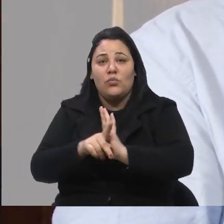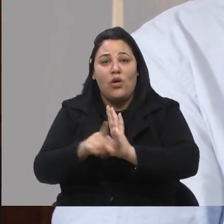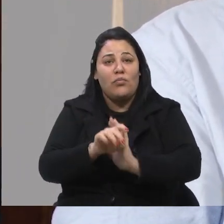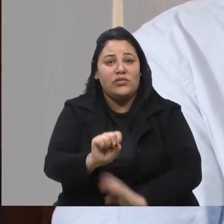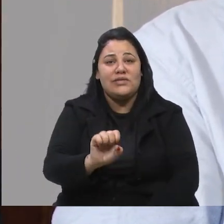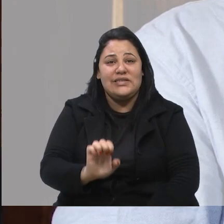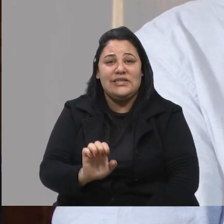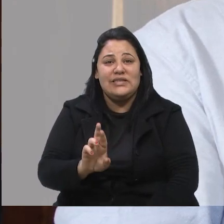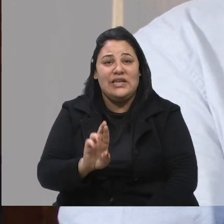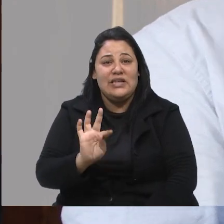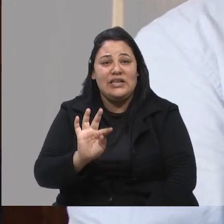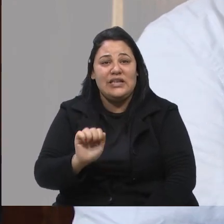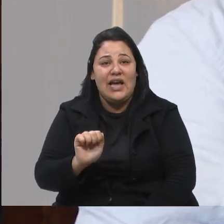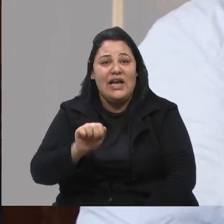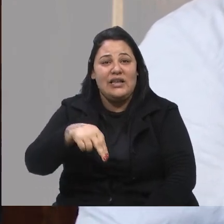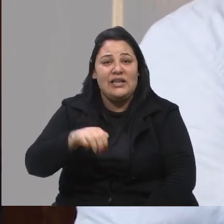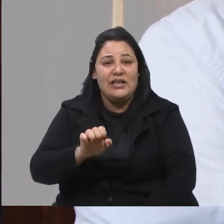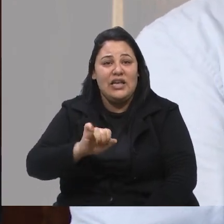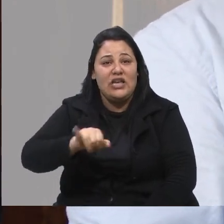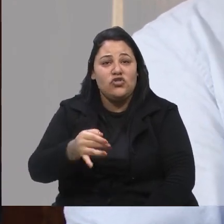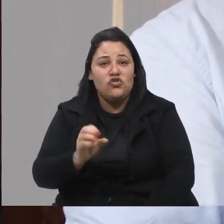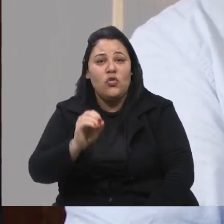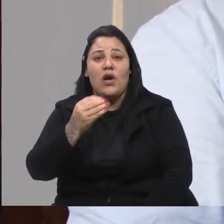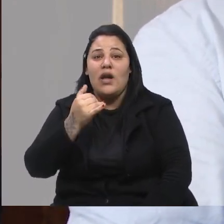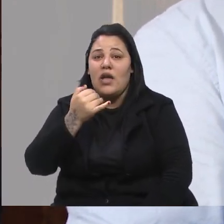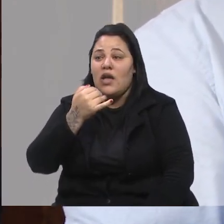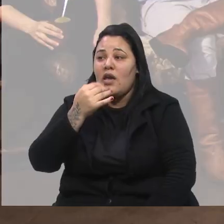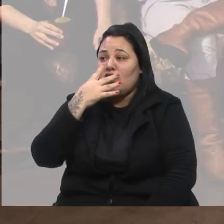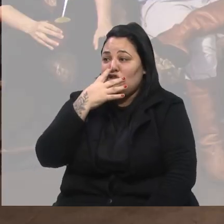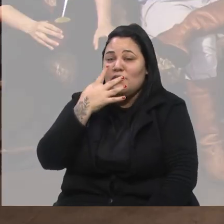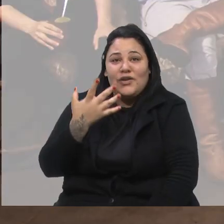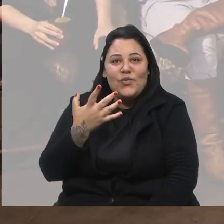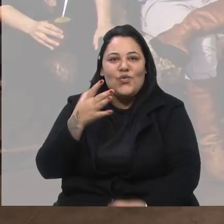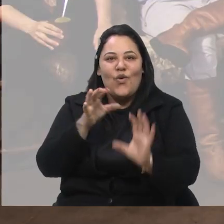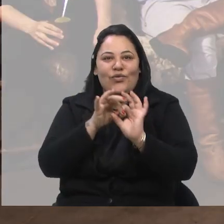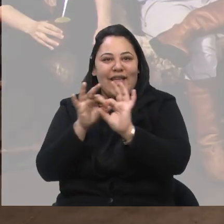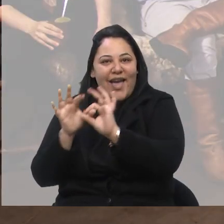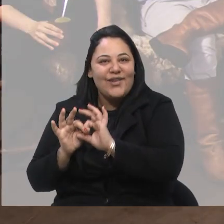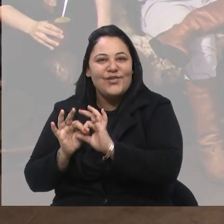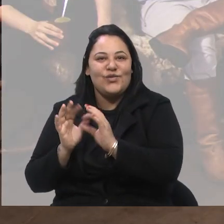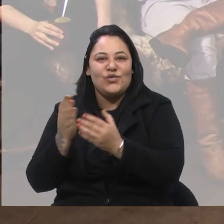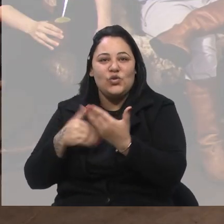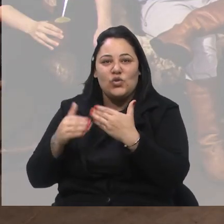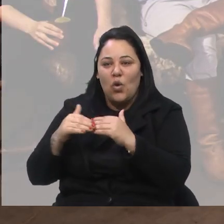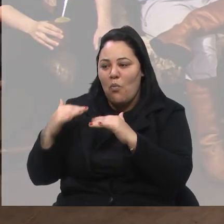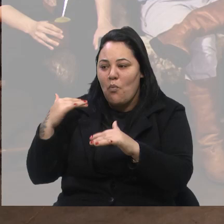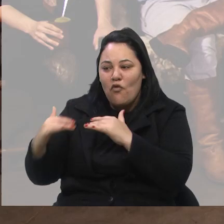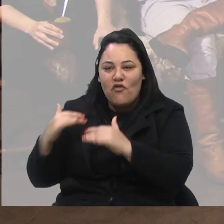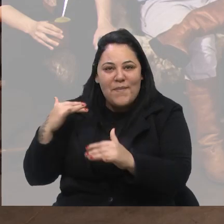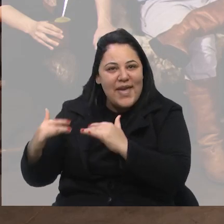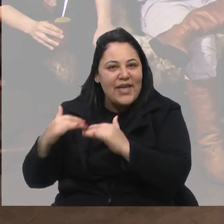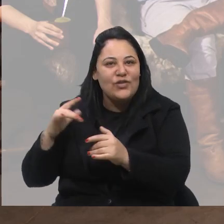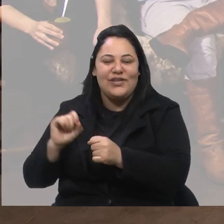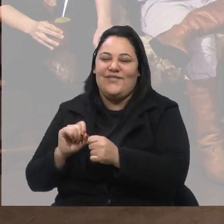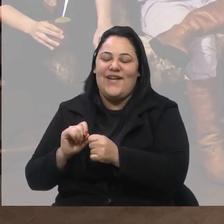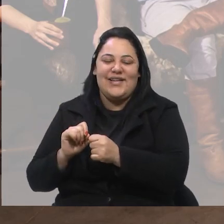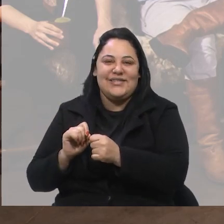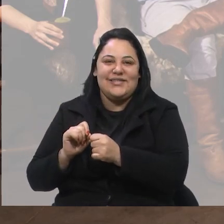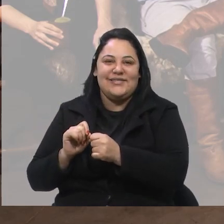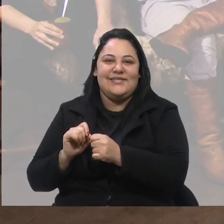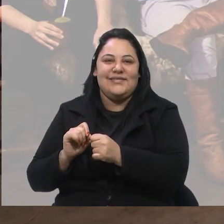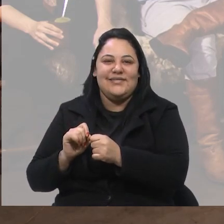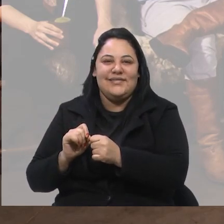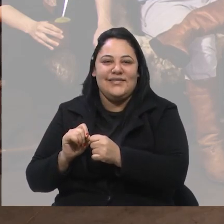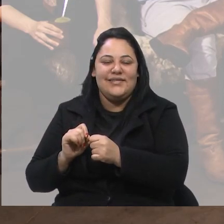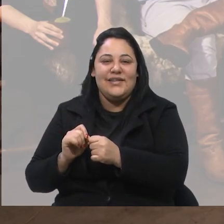sertanejo, né, que eu admiro eles muito pelo contexto de todo o movimento que eles fazem, né?